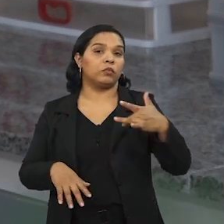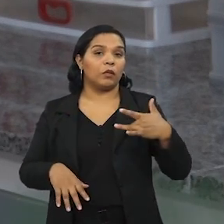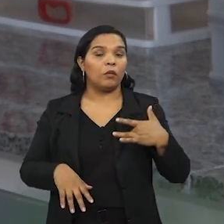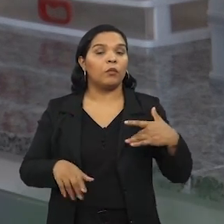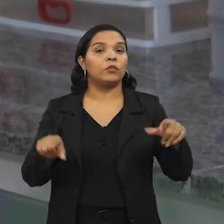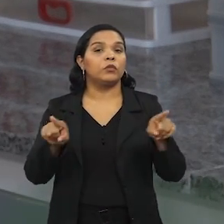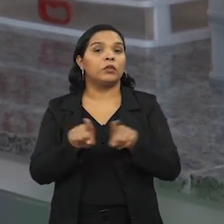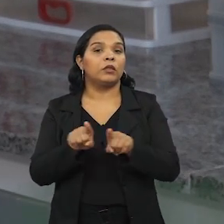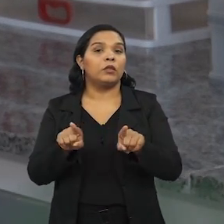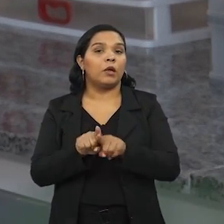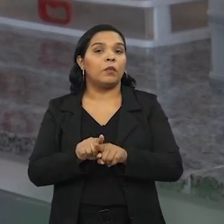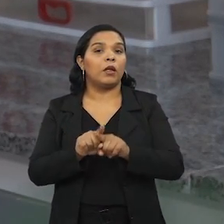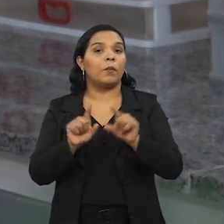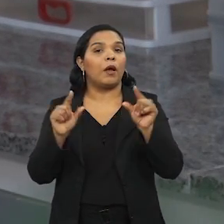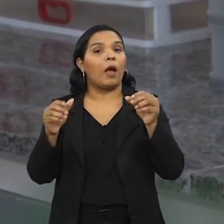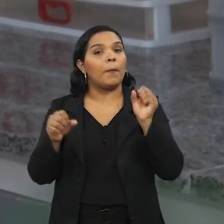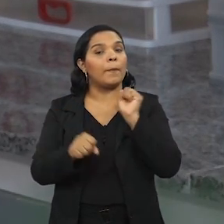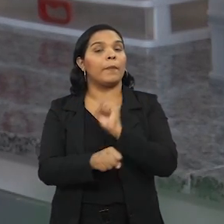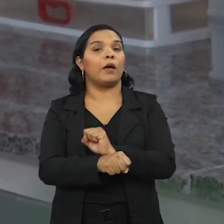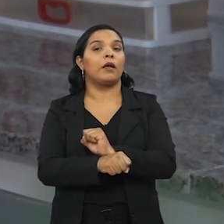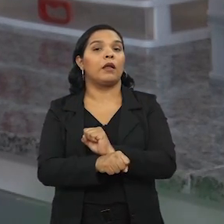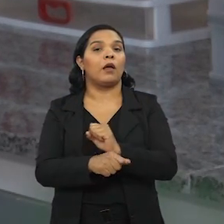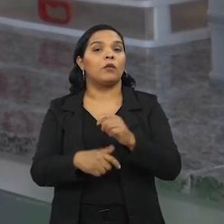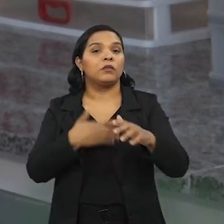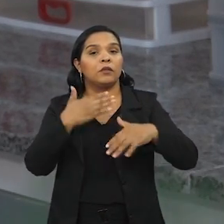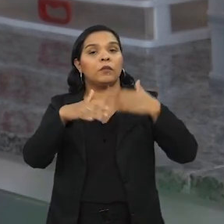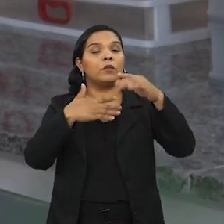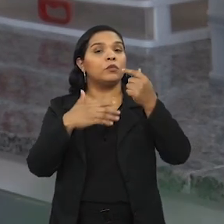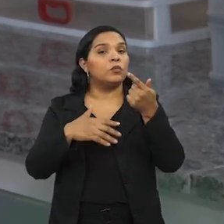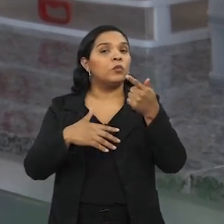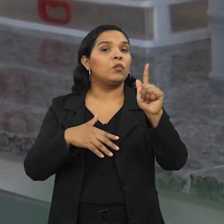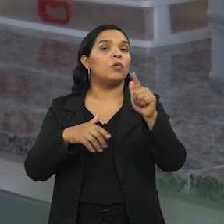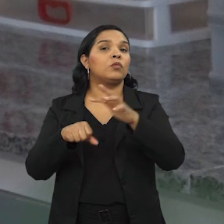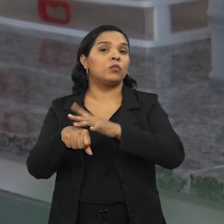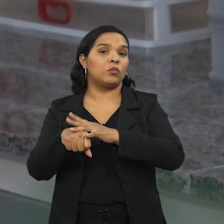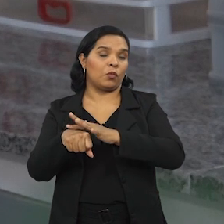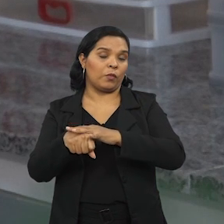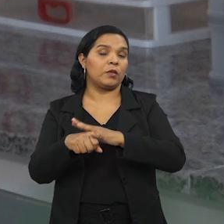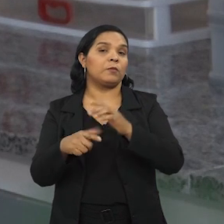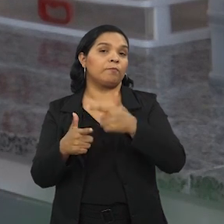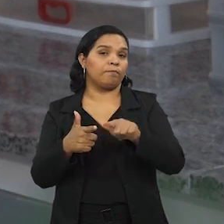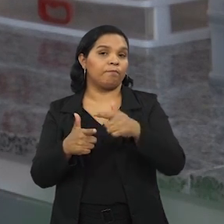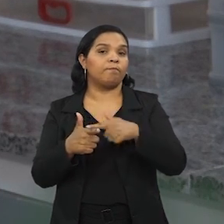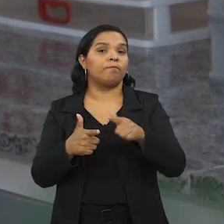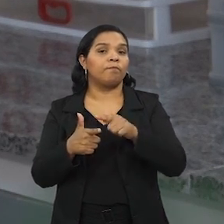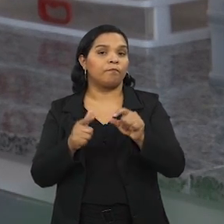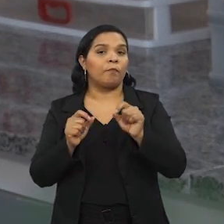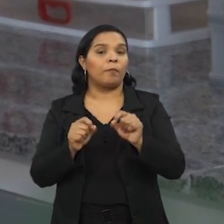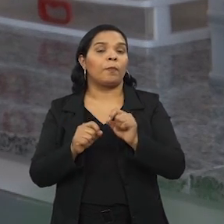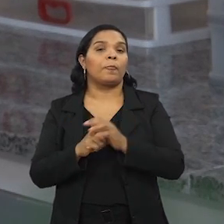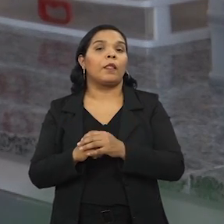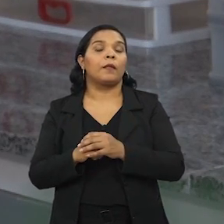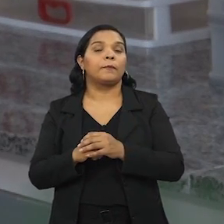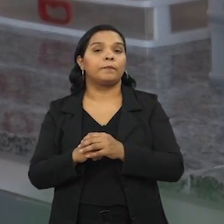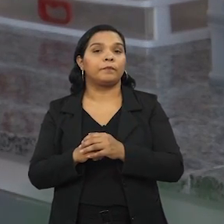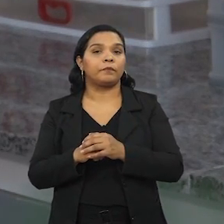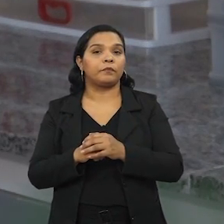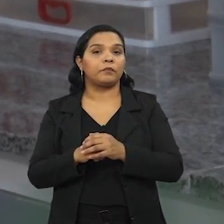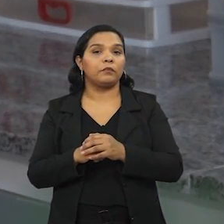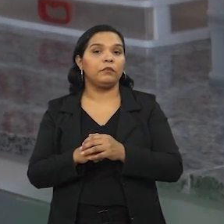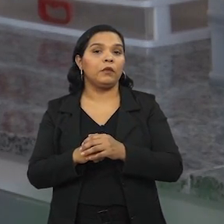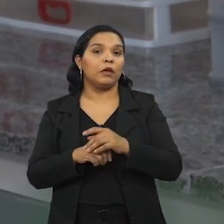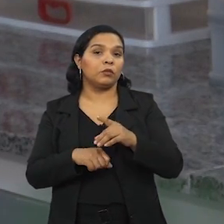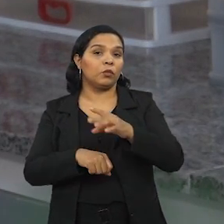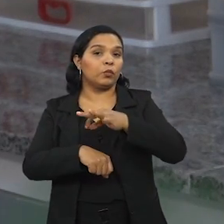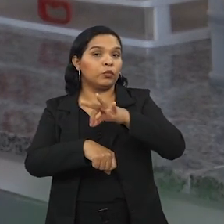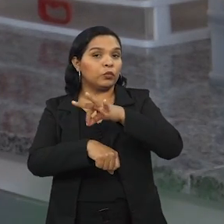das nossas condições de saúde e também para poder inibir o desenvolvimento de outros organismos que podem provocar doenças, né, como são os